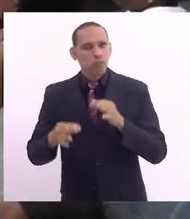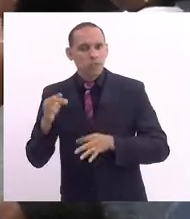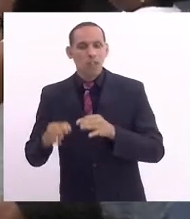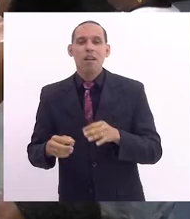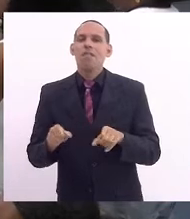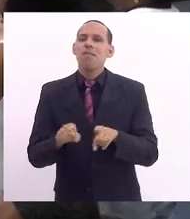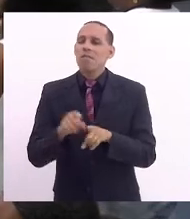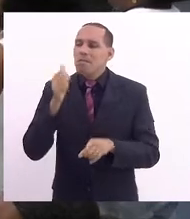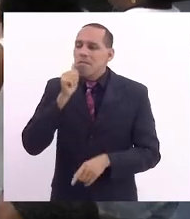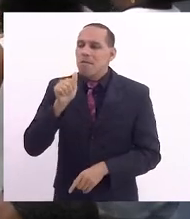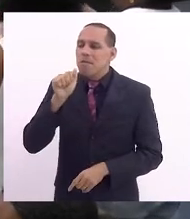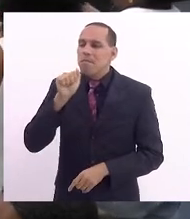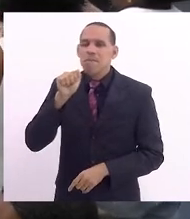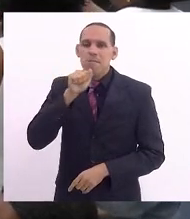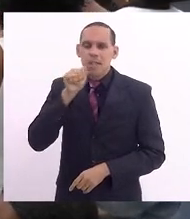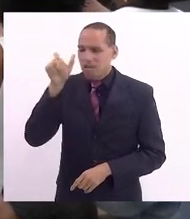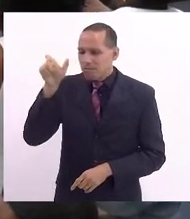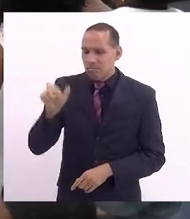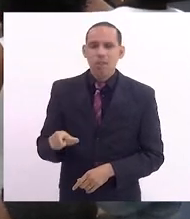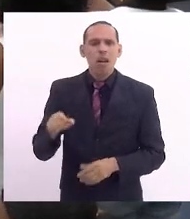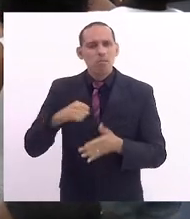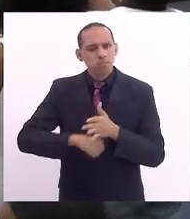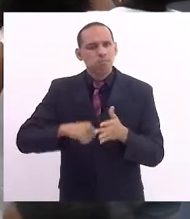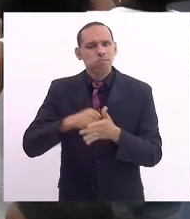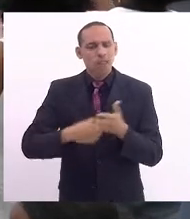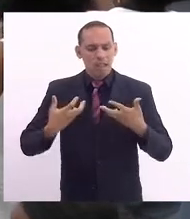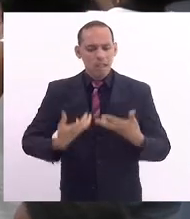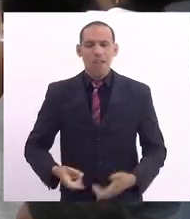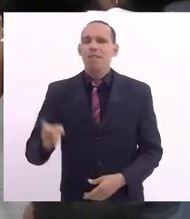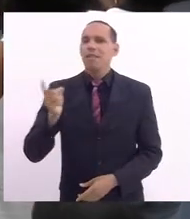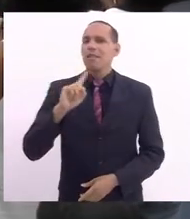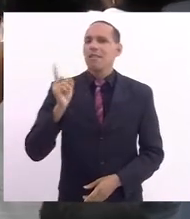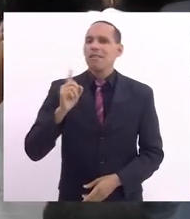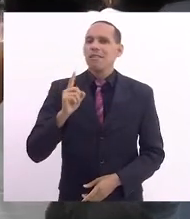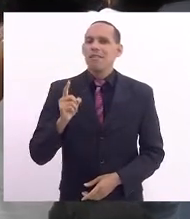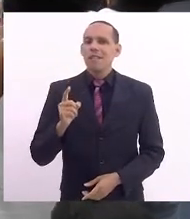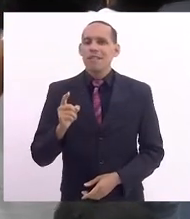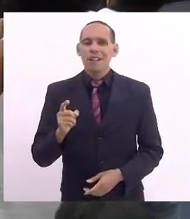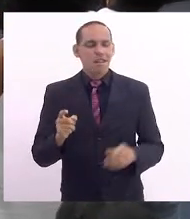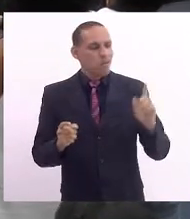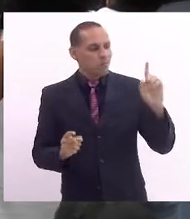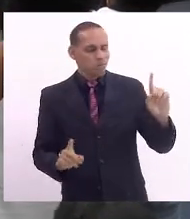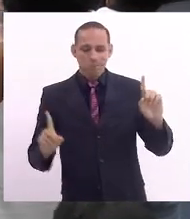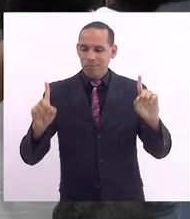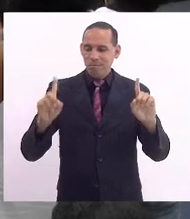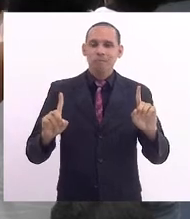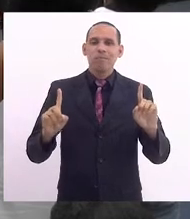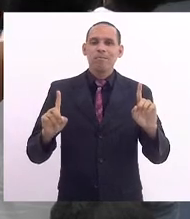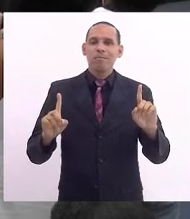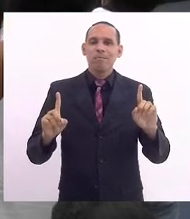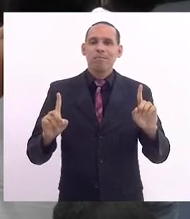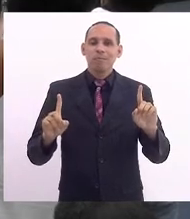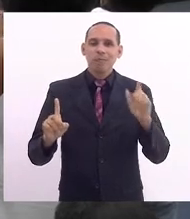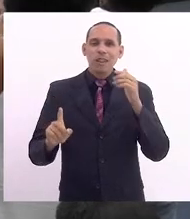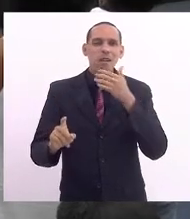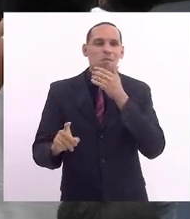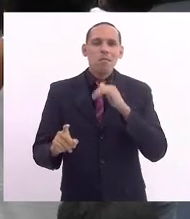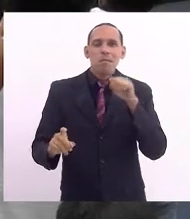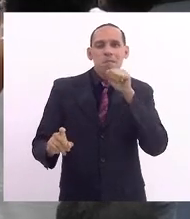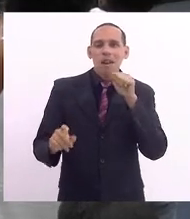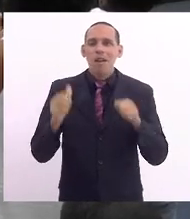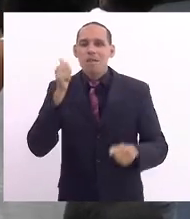uma mãe incansável na luta pelos seus. Essa gente, esse pai, esse mãe, essa mãe, são